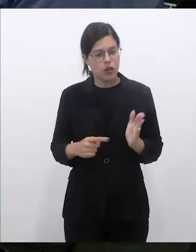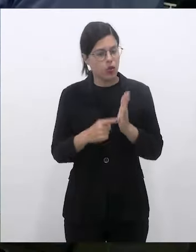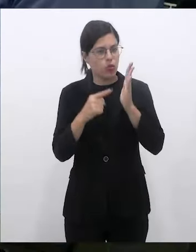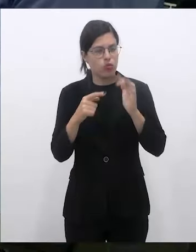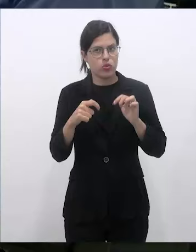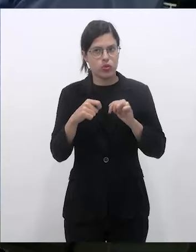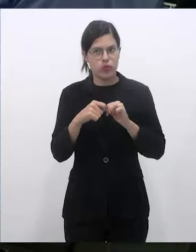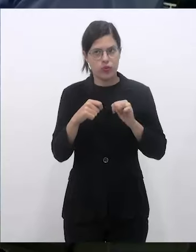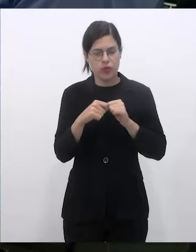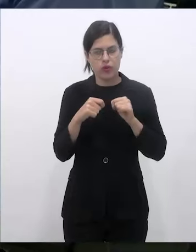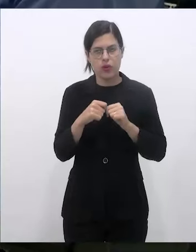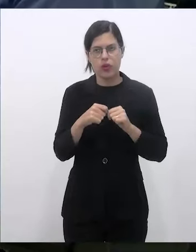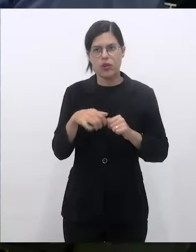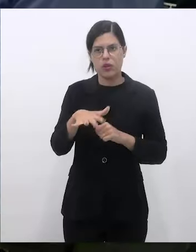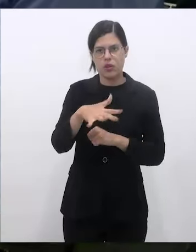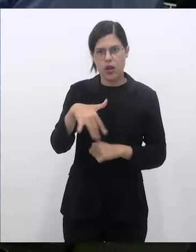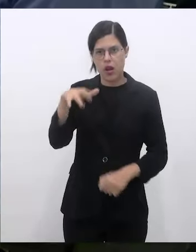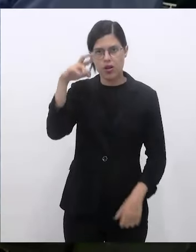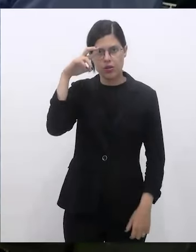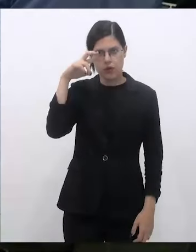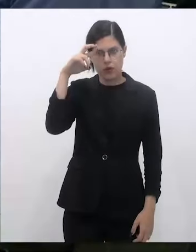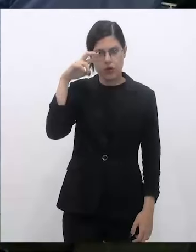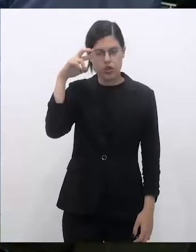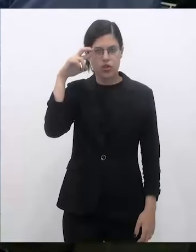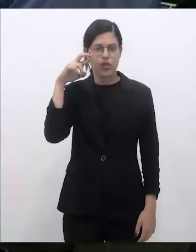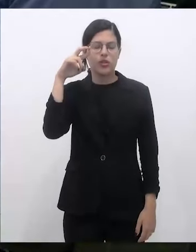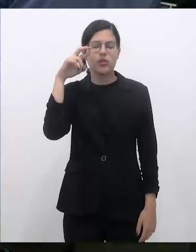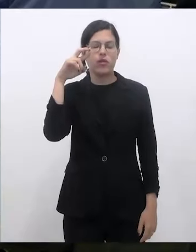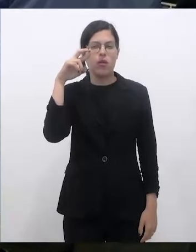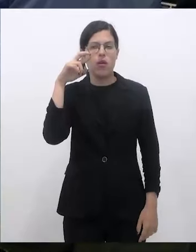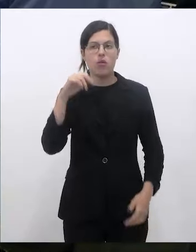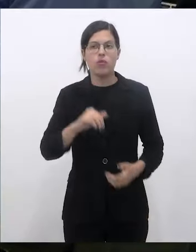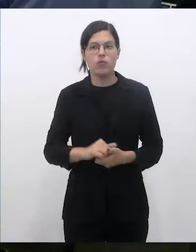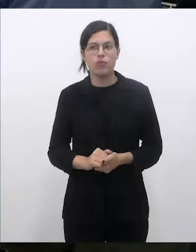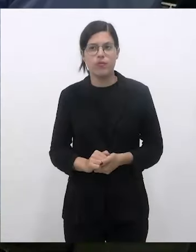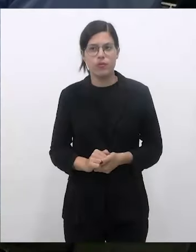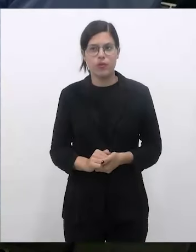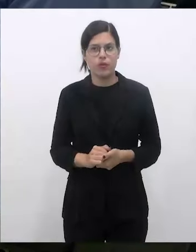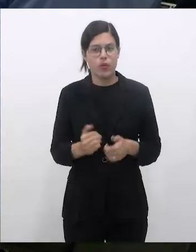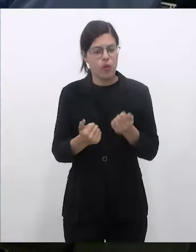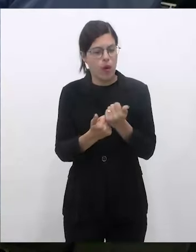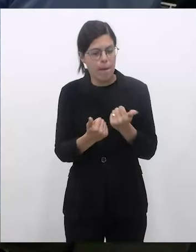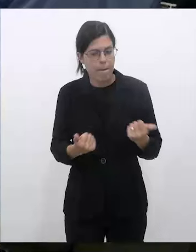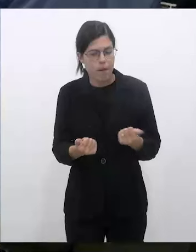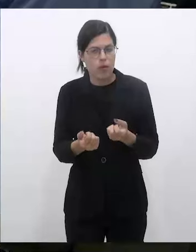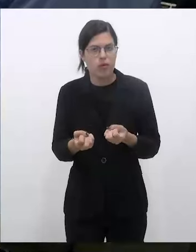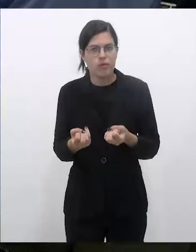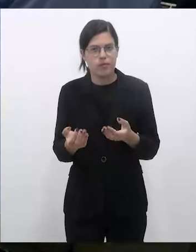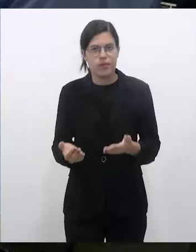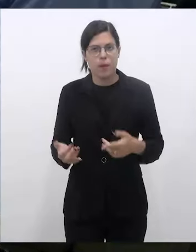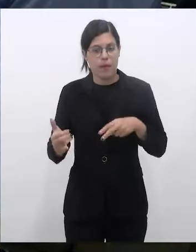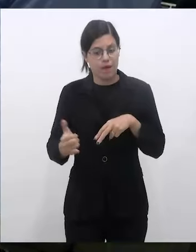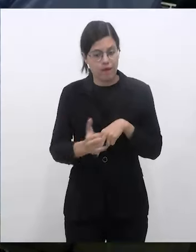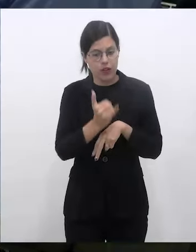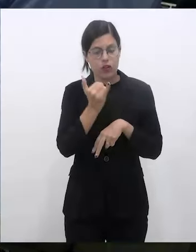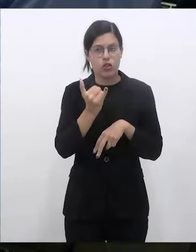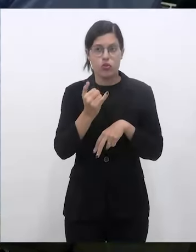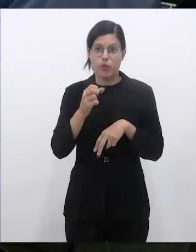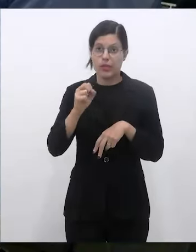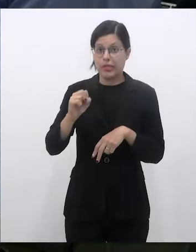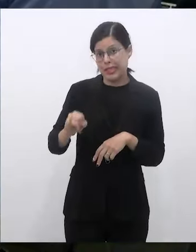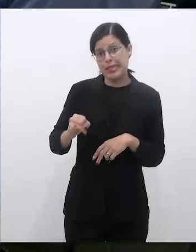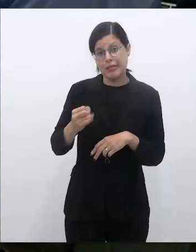a denúncia é feita, toda a parte de investigação, inquérito, né? O amparo que você dá para a vítima, se